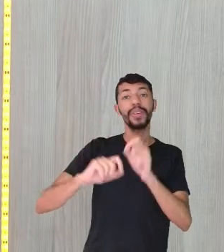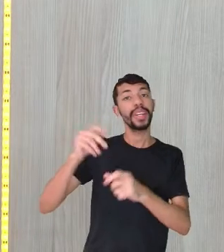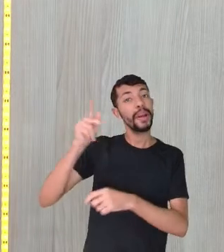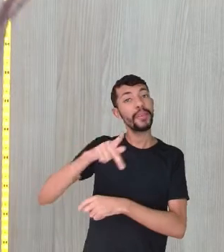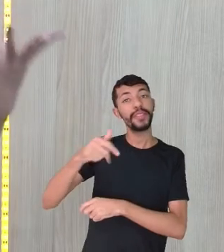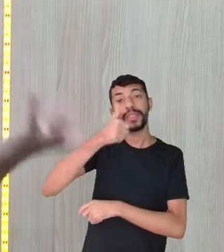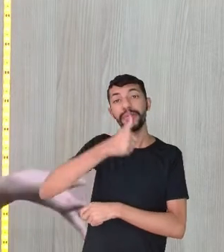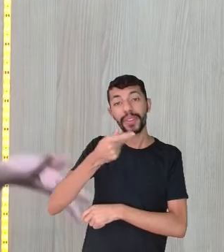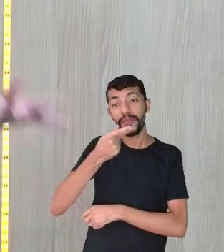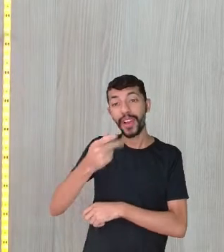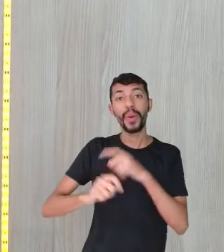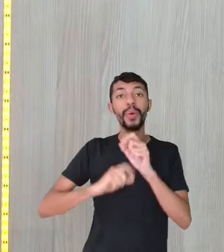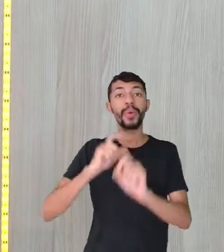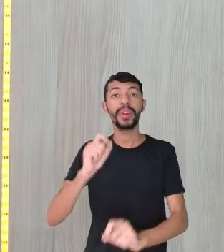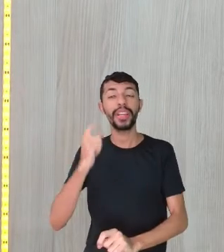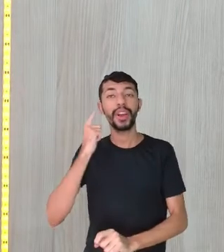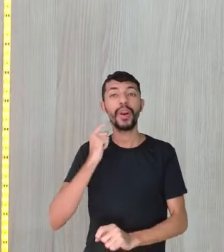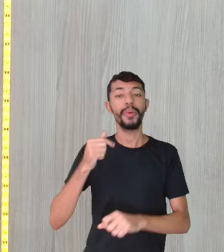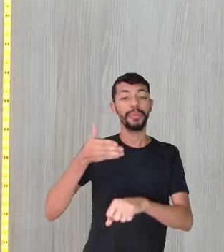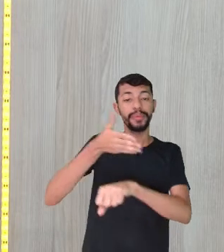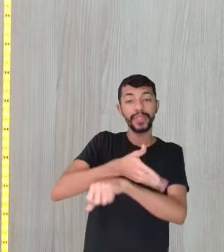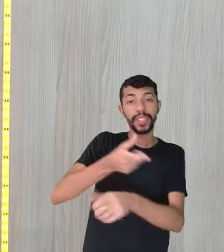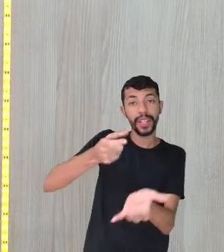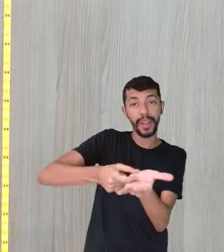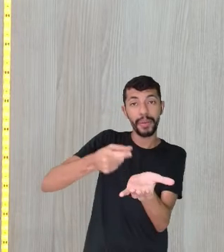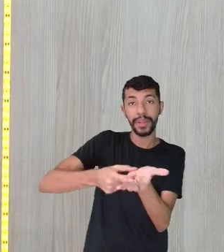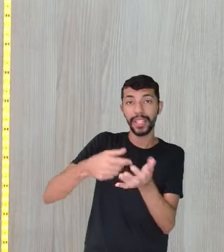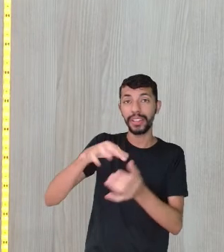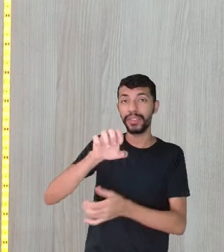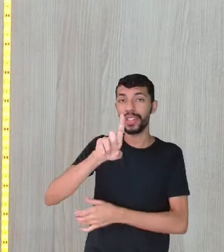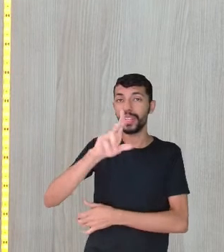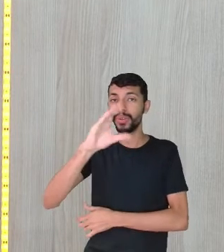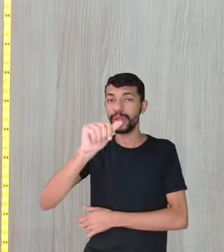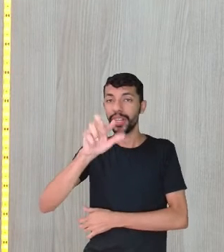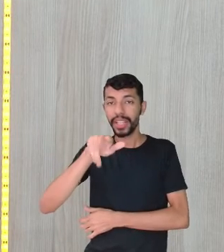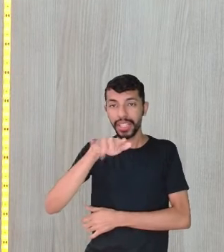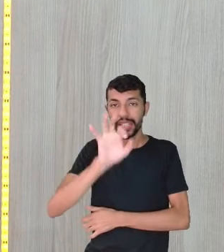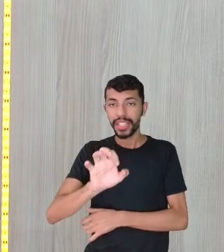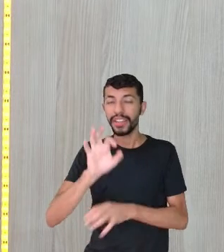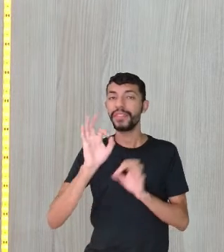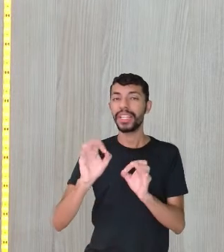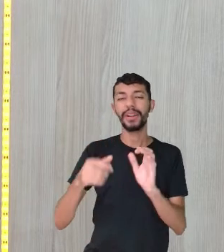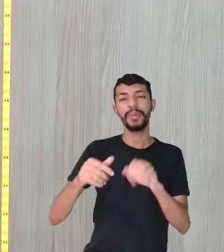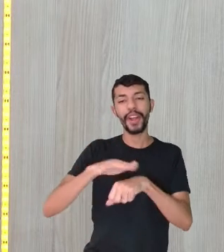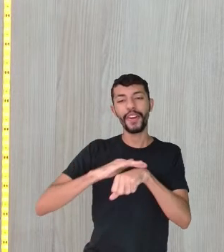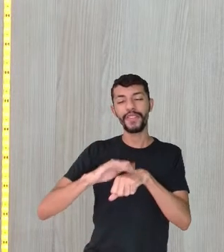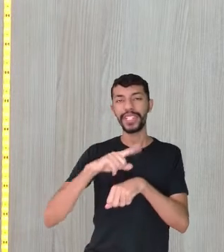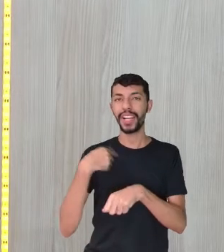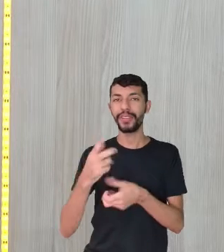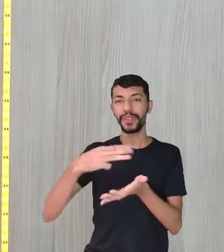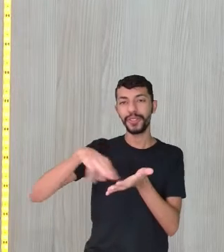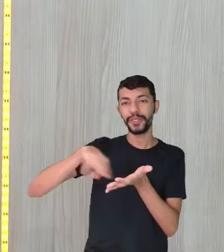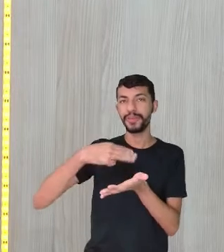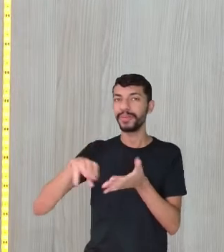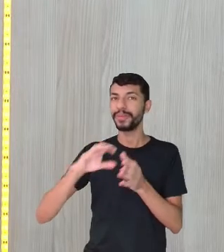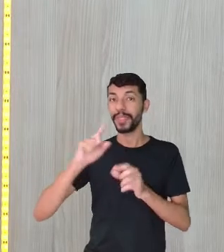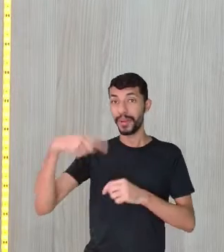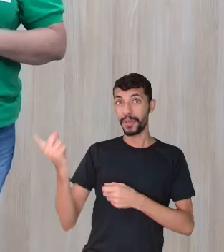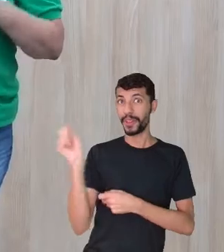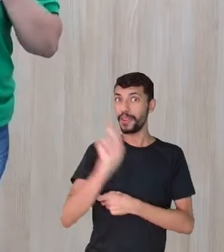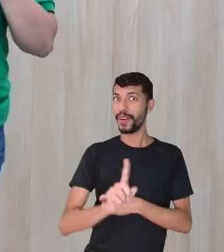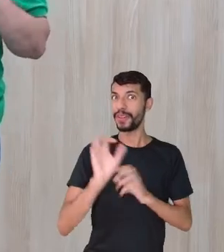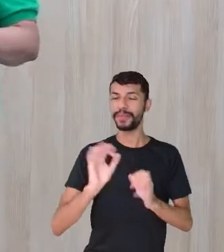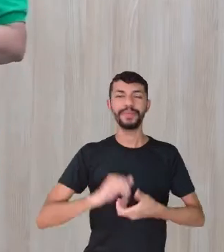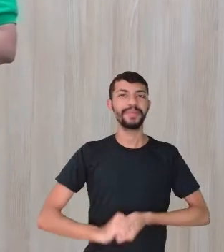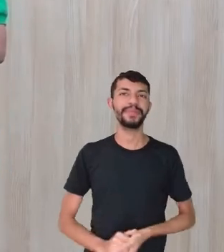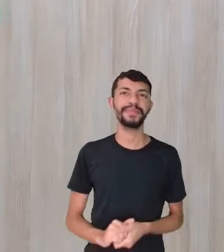falou, faça o login no app do Educa Recife para conversar com a gente aqui enquanto a aula acontece, tá certo? Daqui a pouco eu volto.